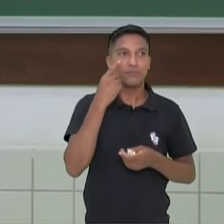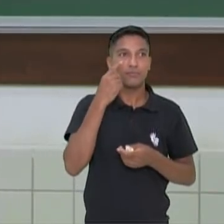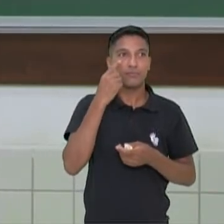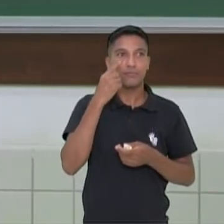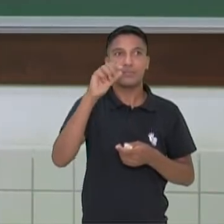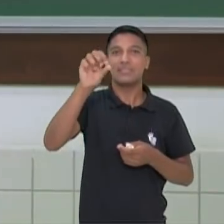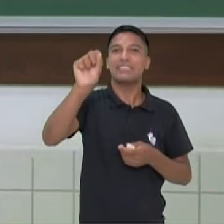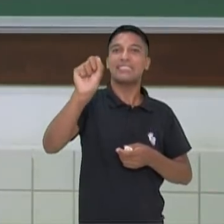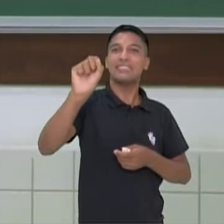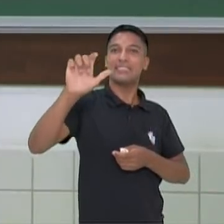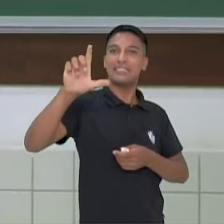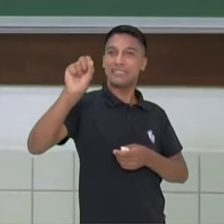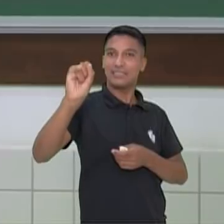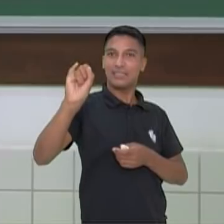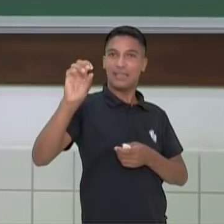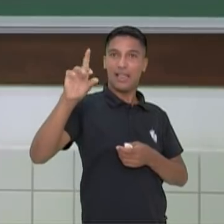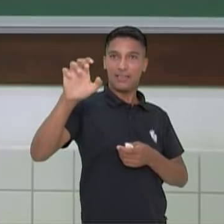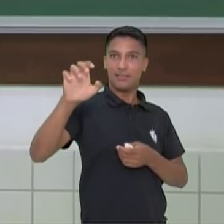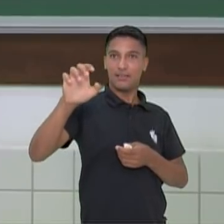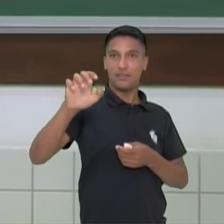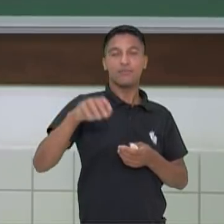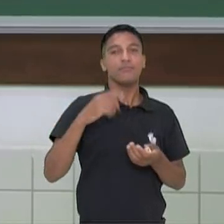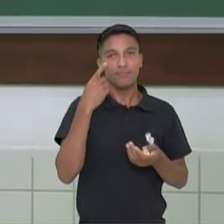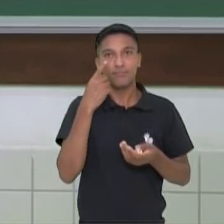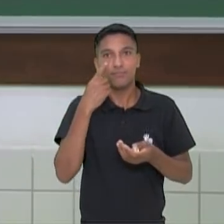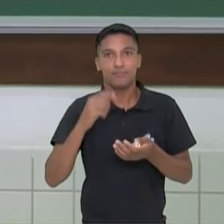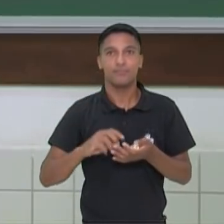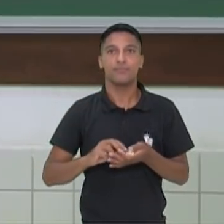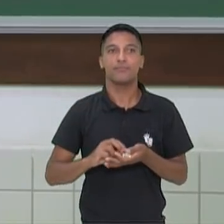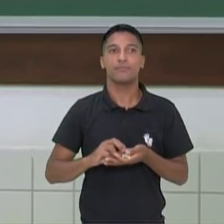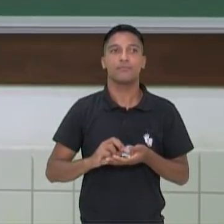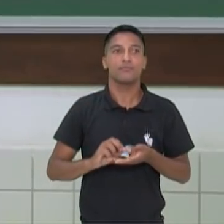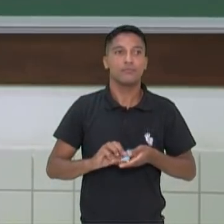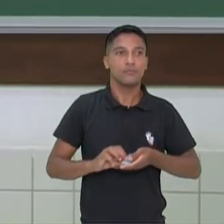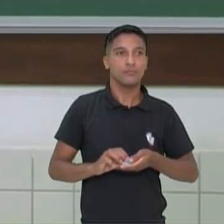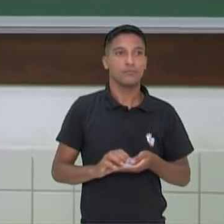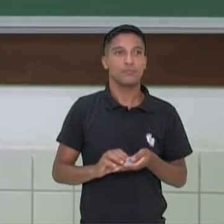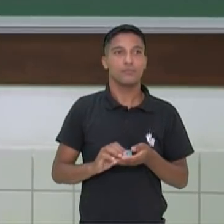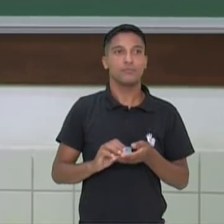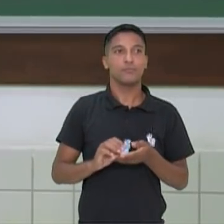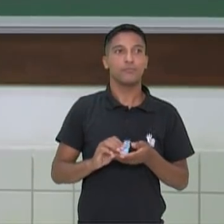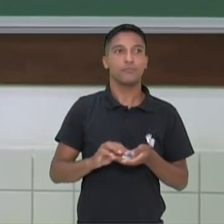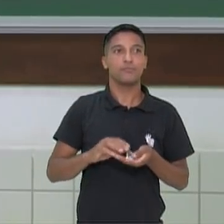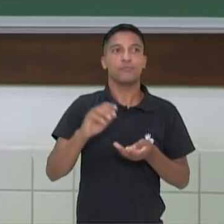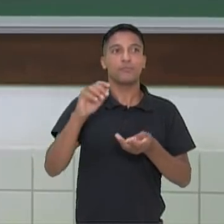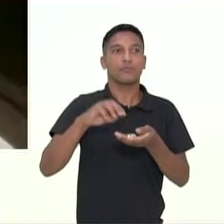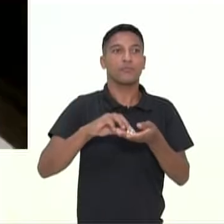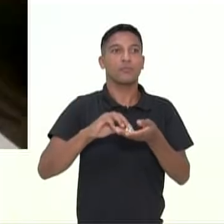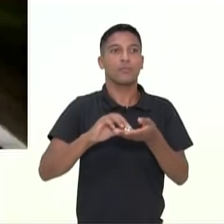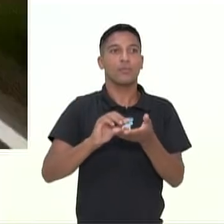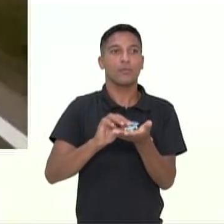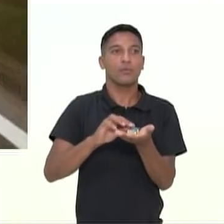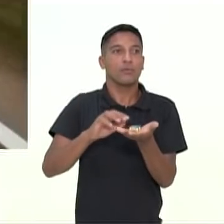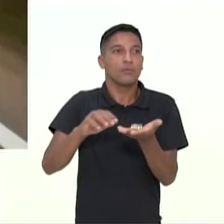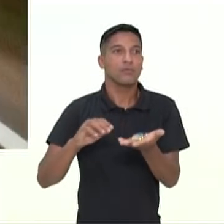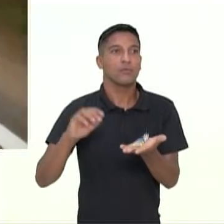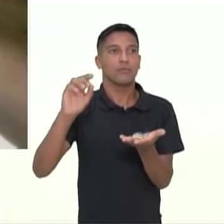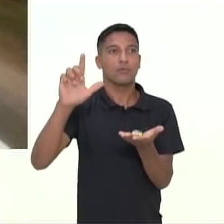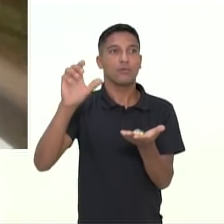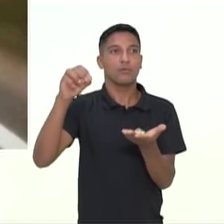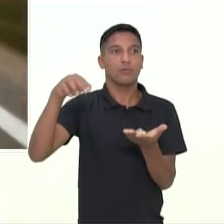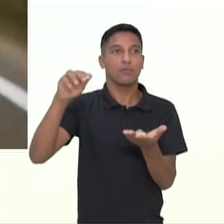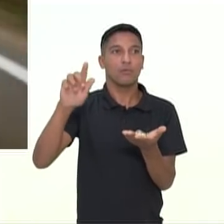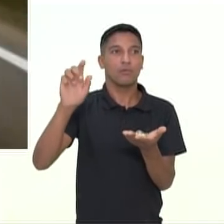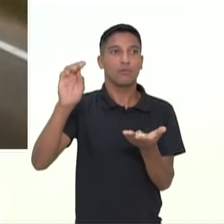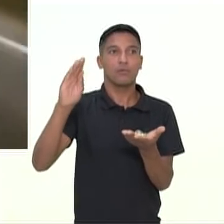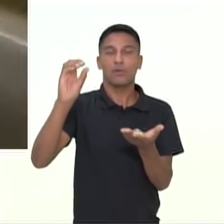Essa derrapagem do skate na pista, ok? O longboard, né? Ele é praticado com skates maiores,